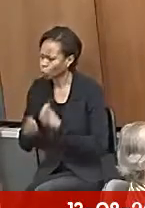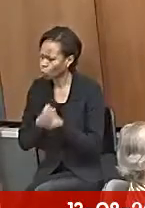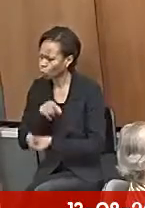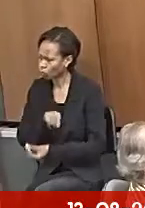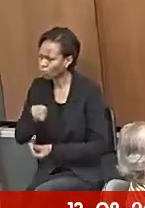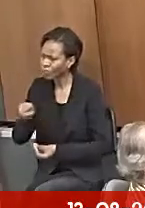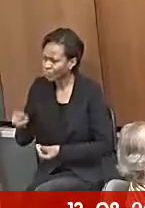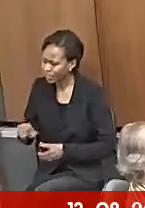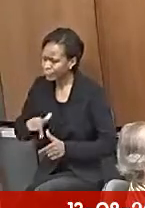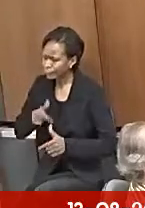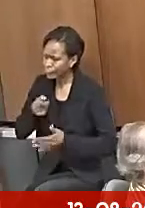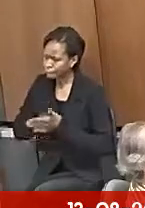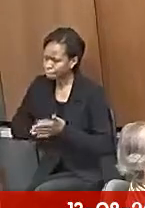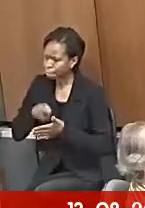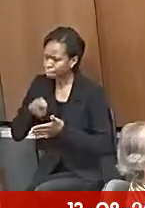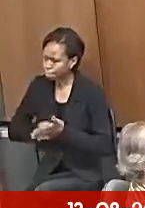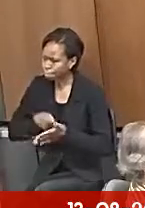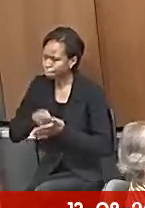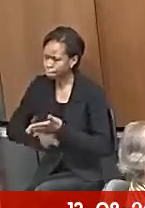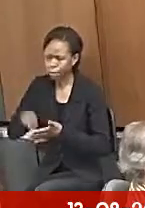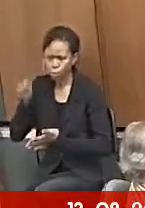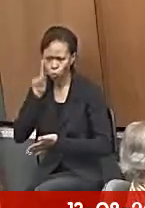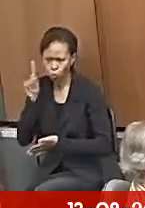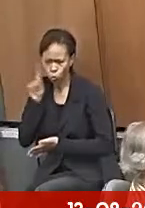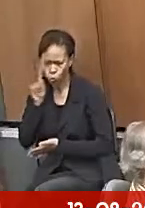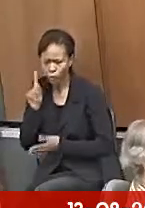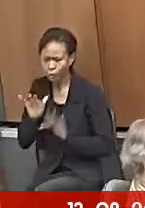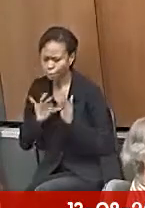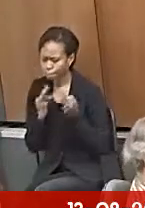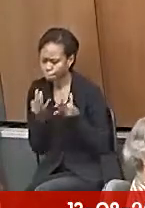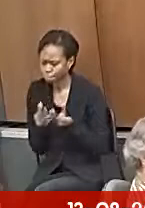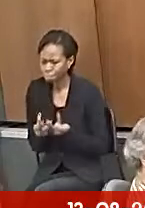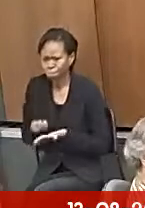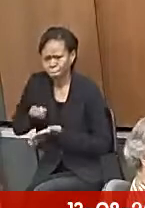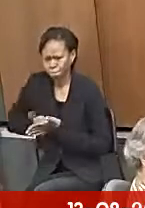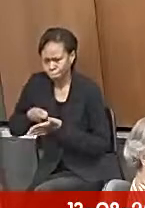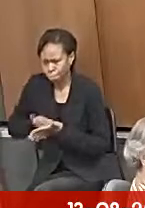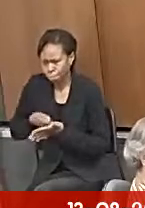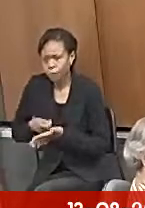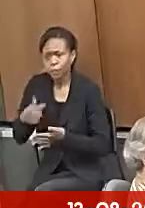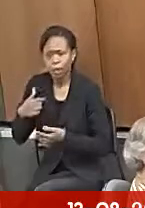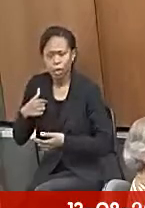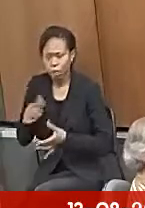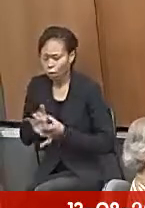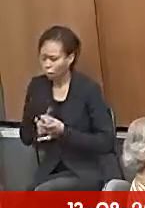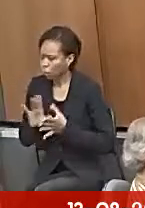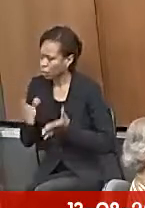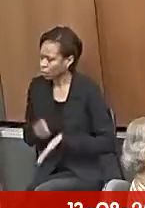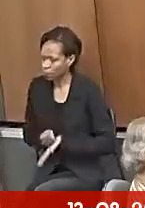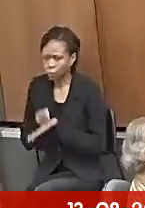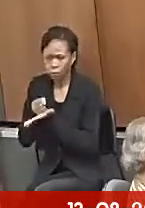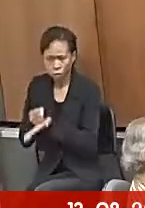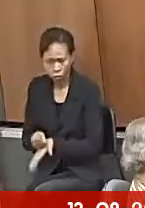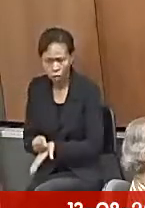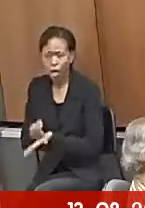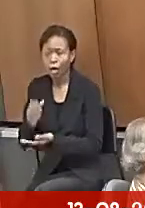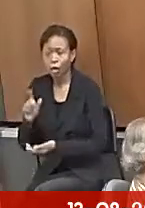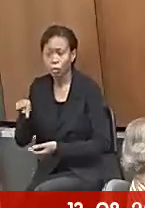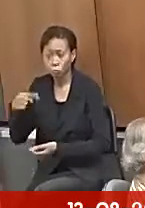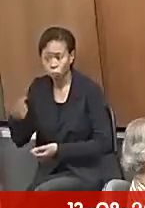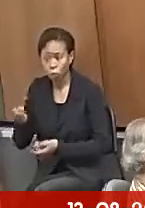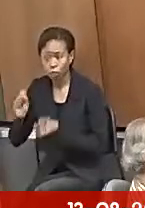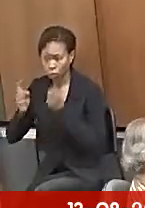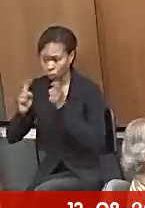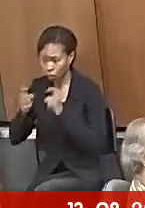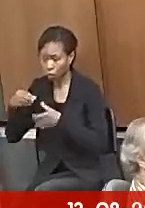e que vocês enfrentam no dia-a-dia luta da família então coloco que for preciso vamos fazer uma reunião na comissão